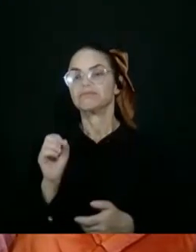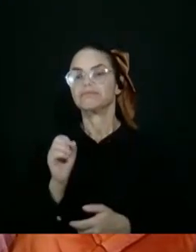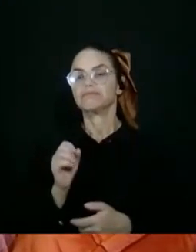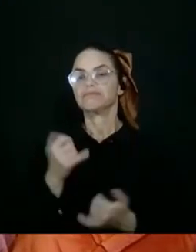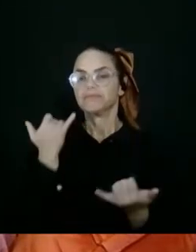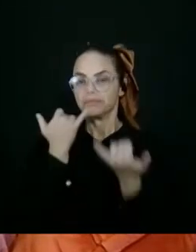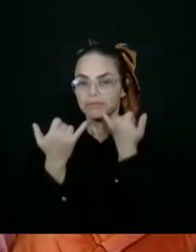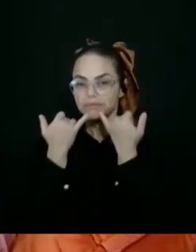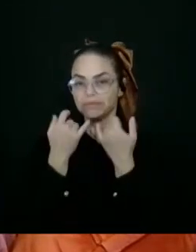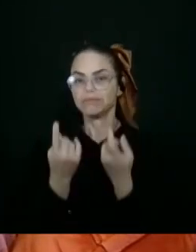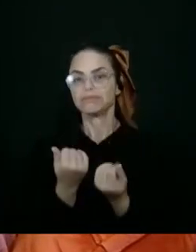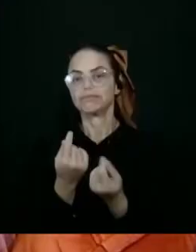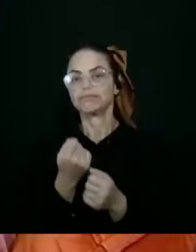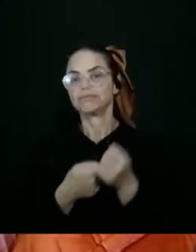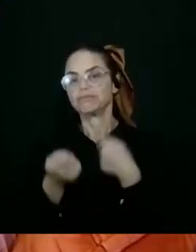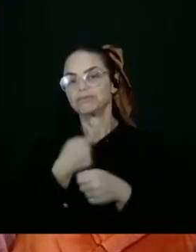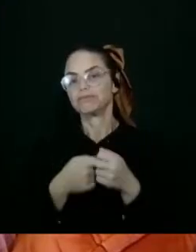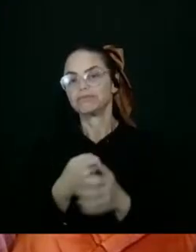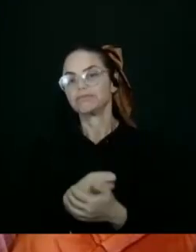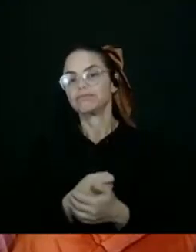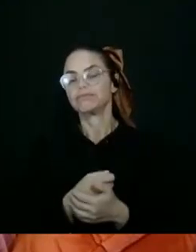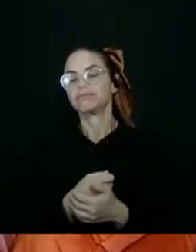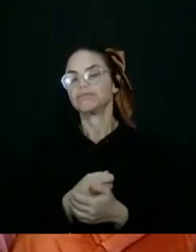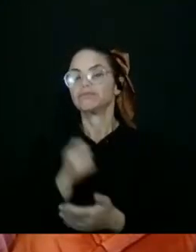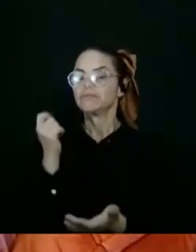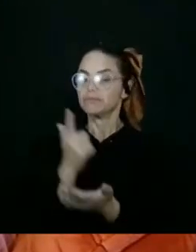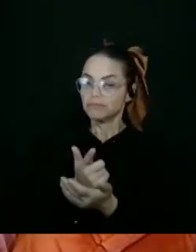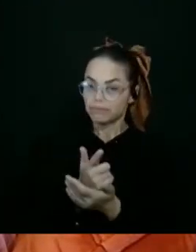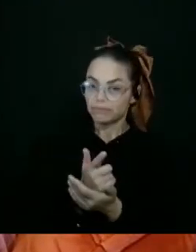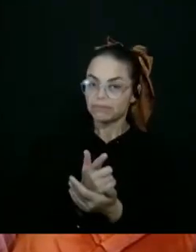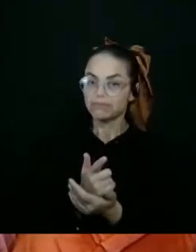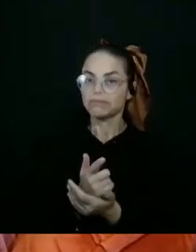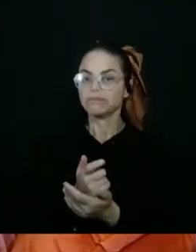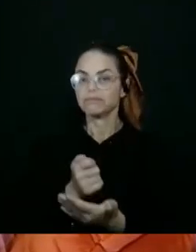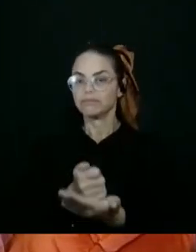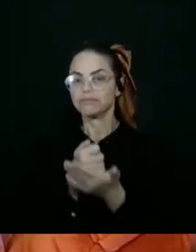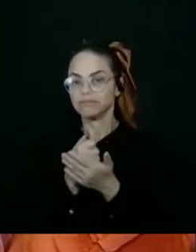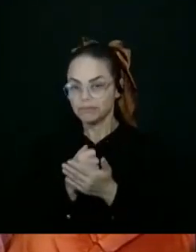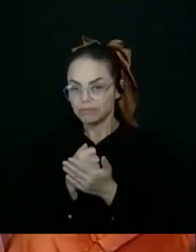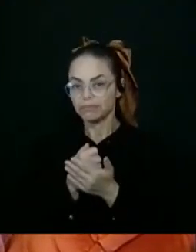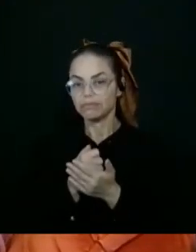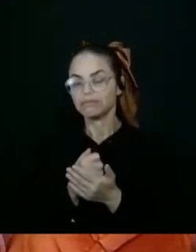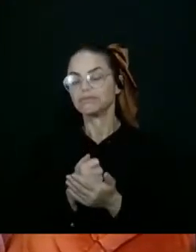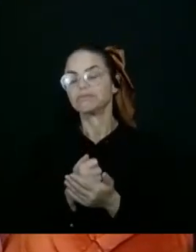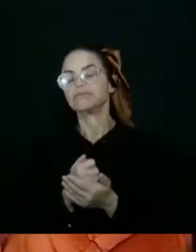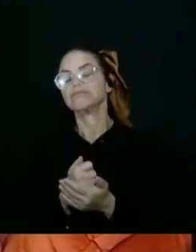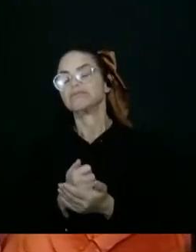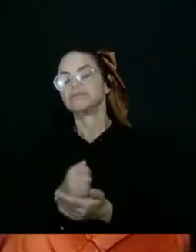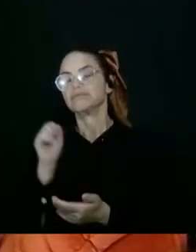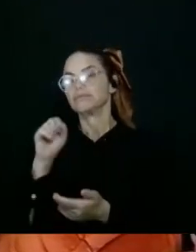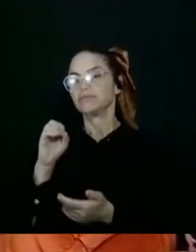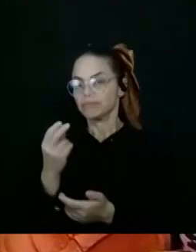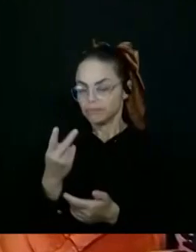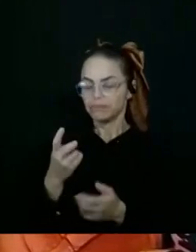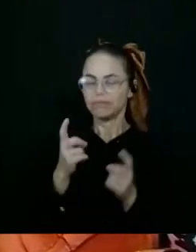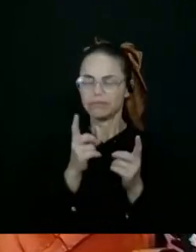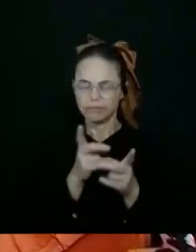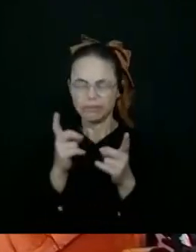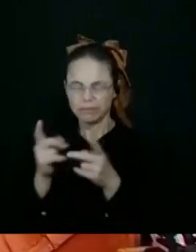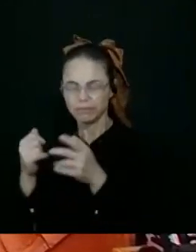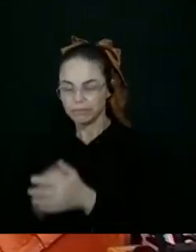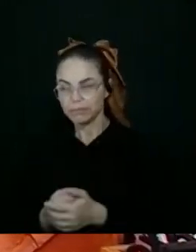rendimentos, compras de bens, tudo que você comprou ou vendeu, que está ali em bens e